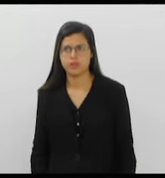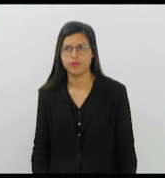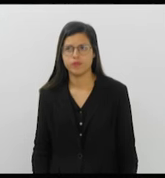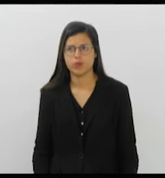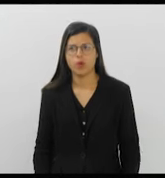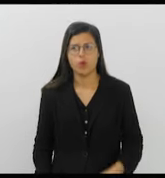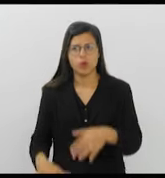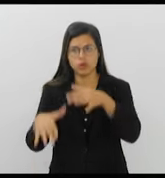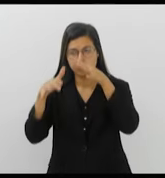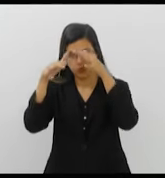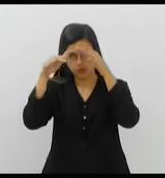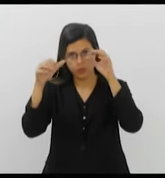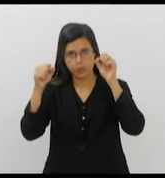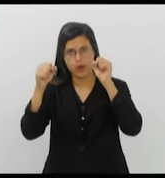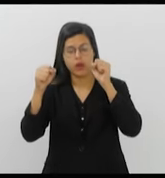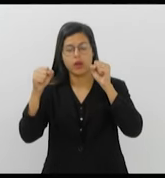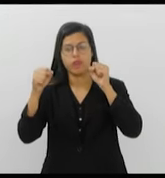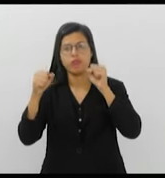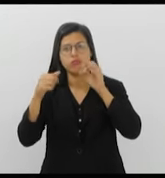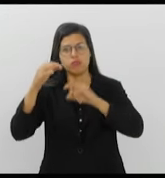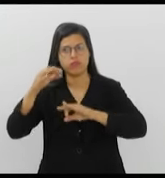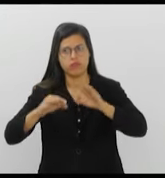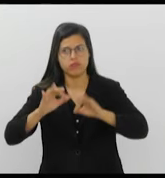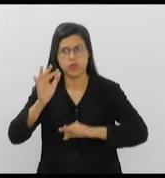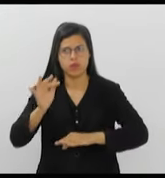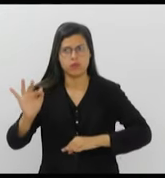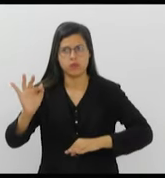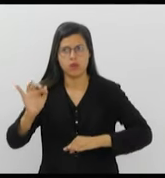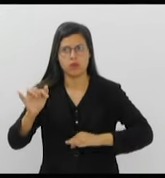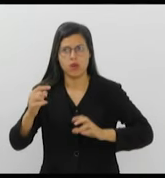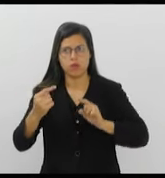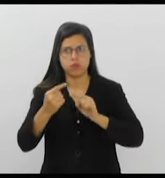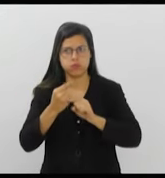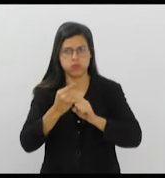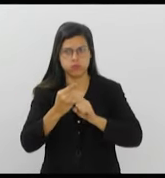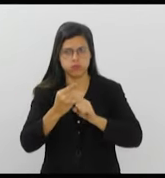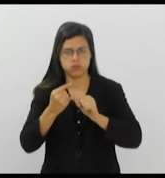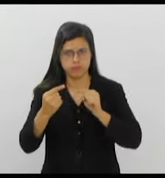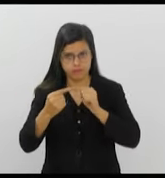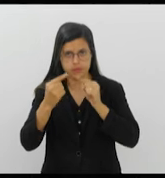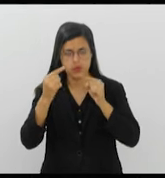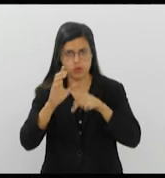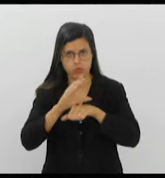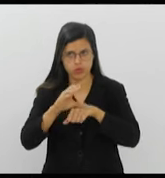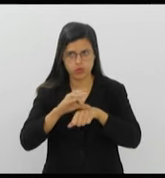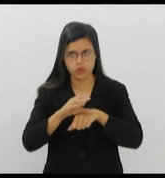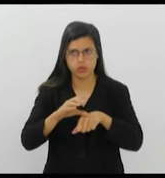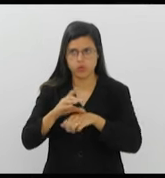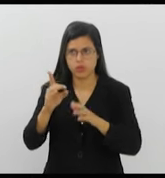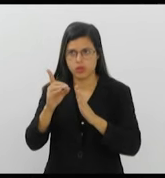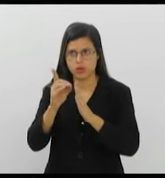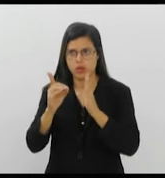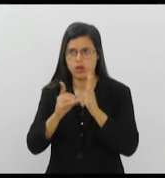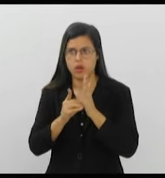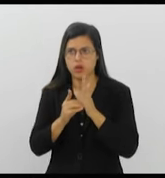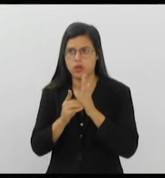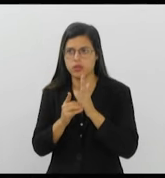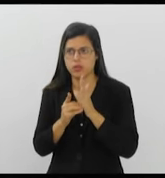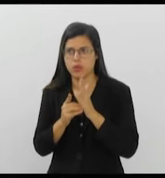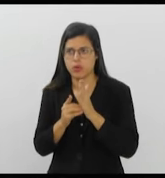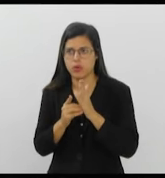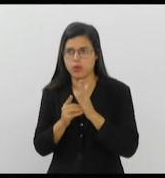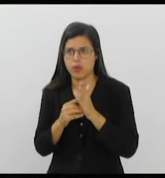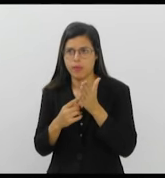Supremo decreta a constitucionalidade do decreto, marca o julgamento no